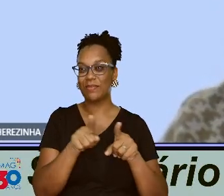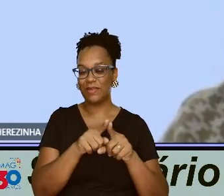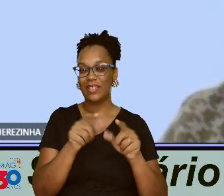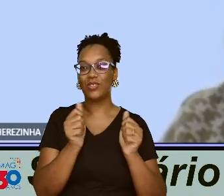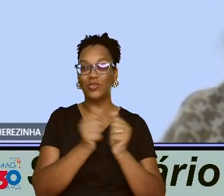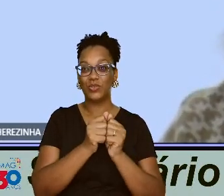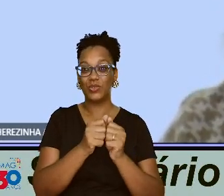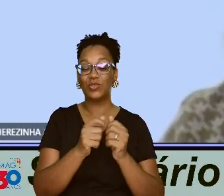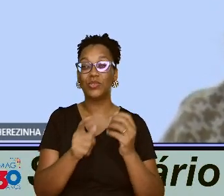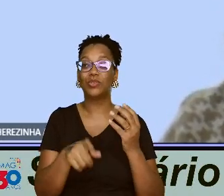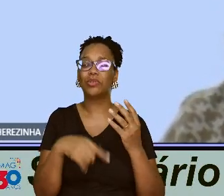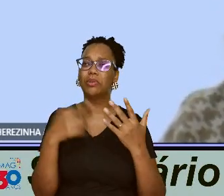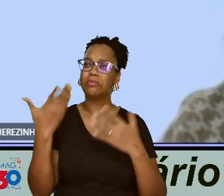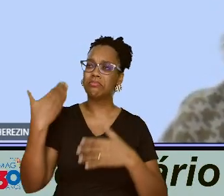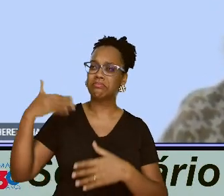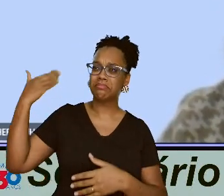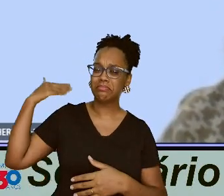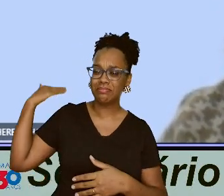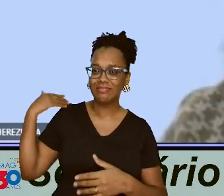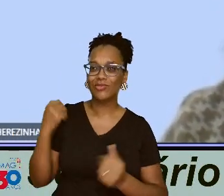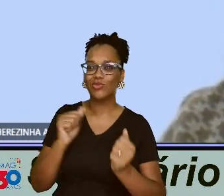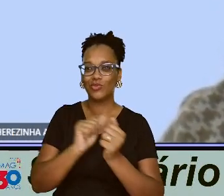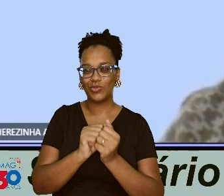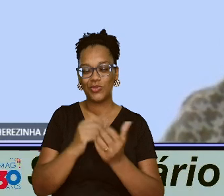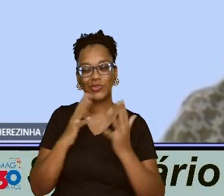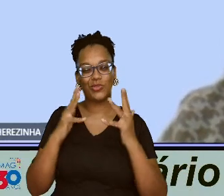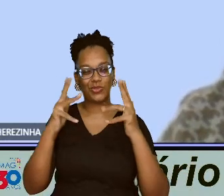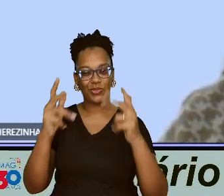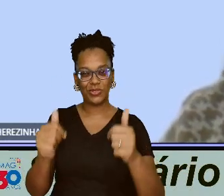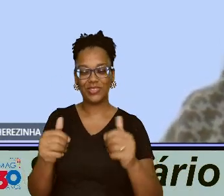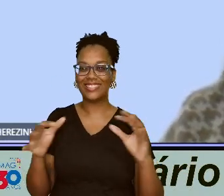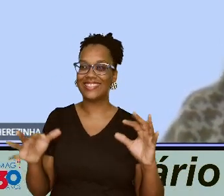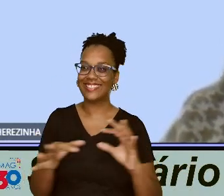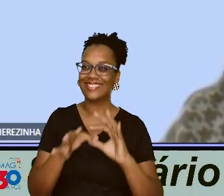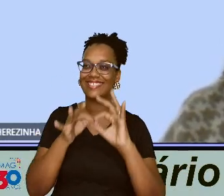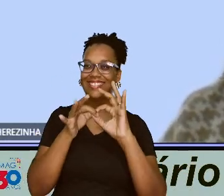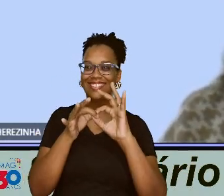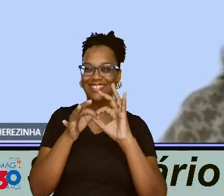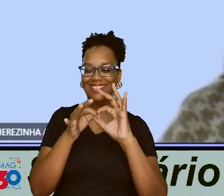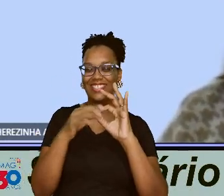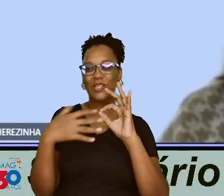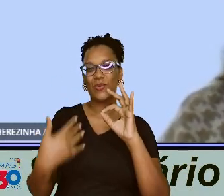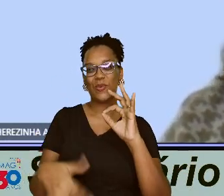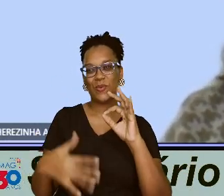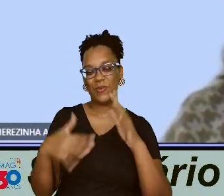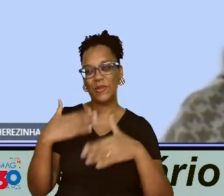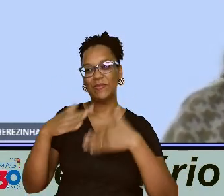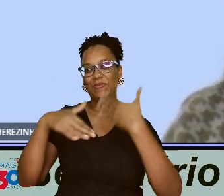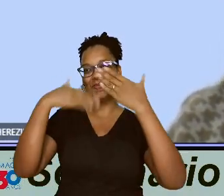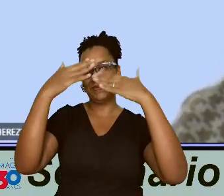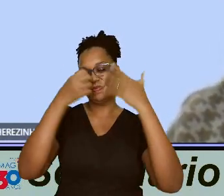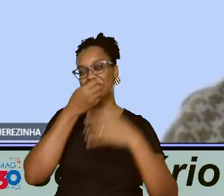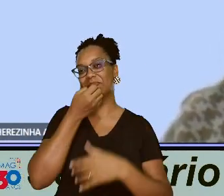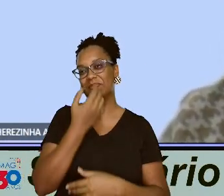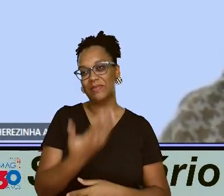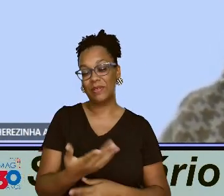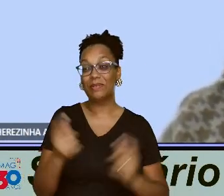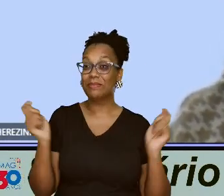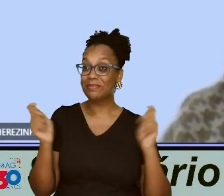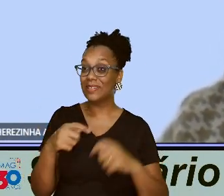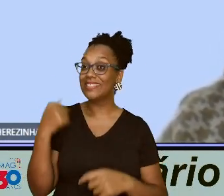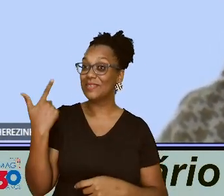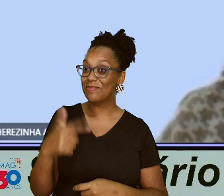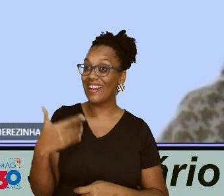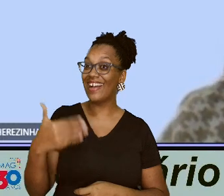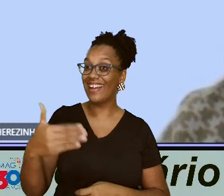nos dias anteriores, enfim, essa união, o quanto ela foi produtiva e o quanto ela pode ainda